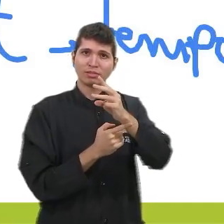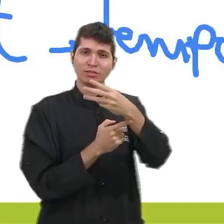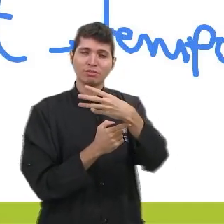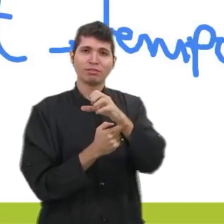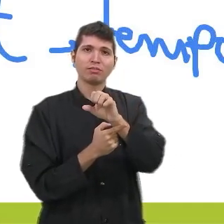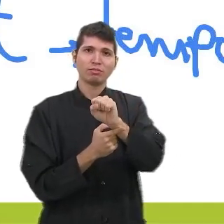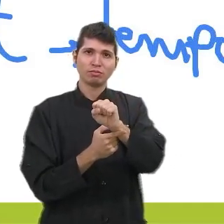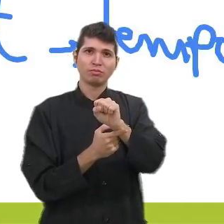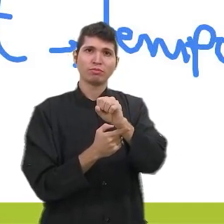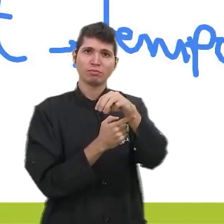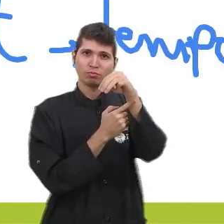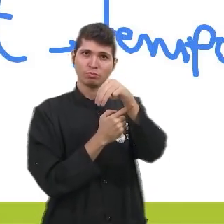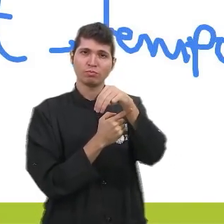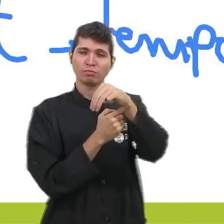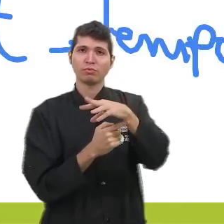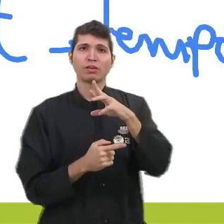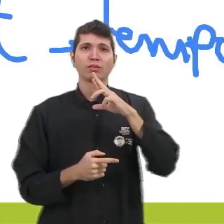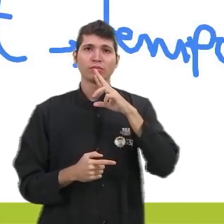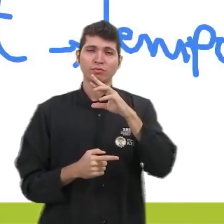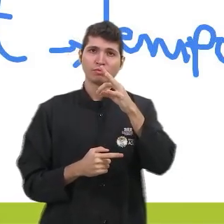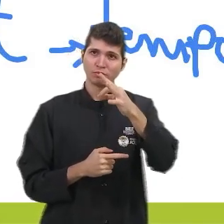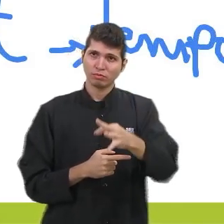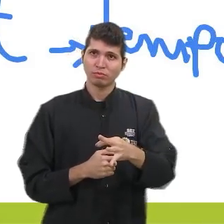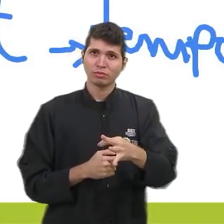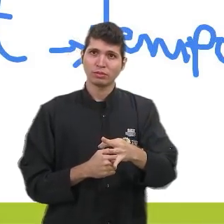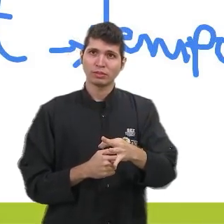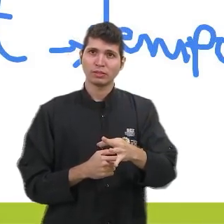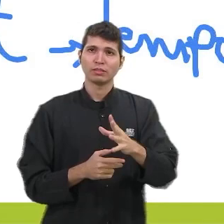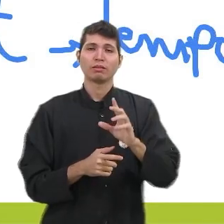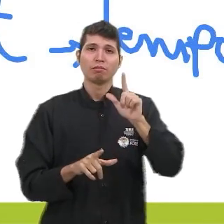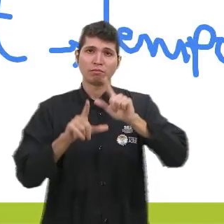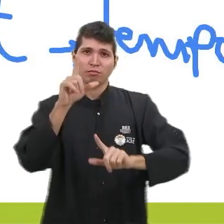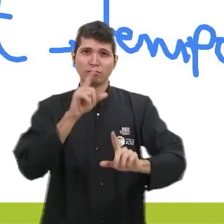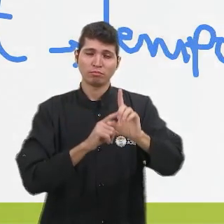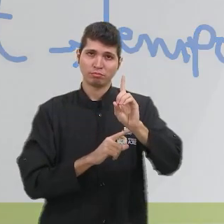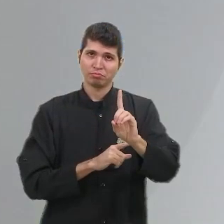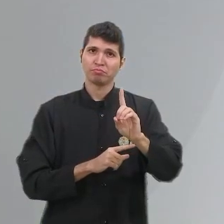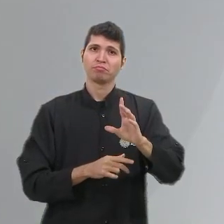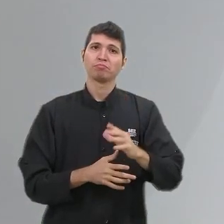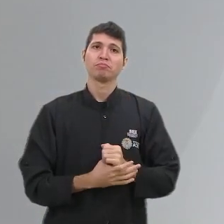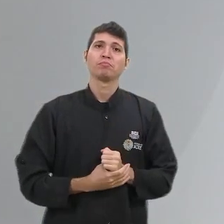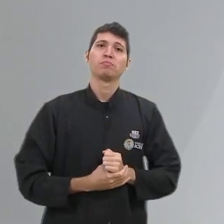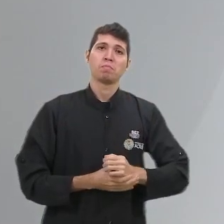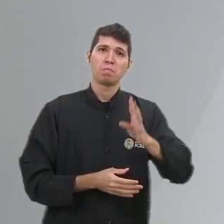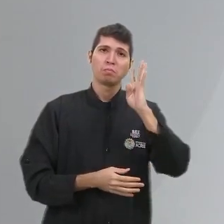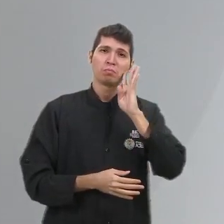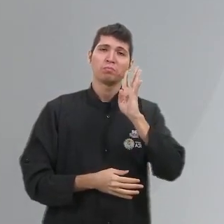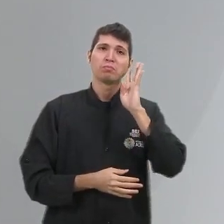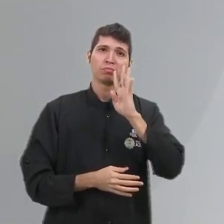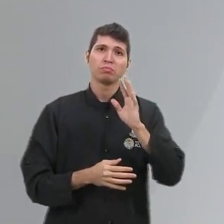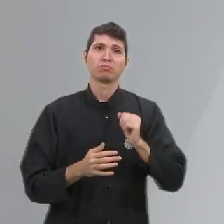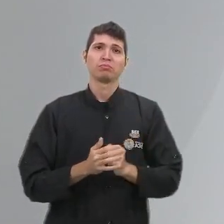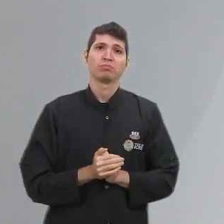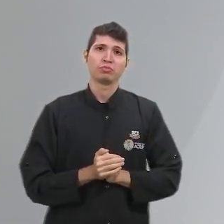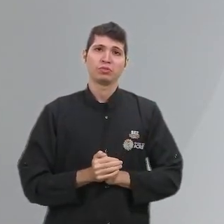letra D, tá bom? Olha só que questão interessante. E assim a gente vai